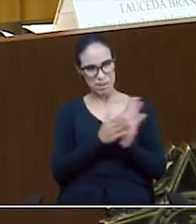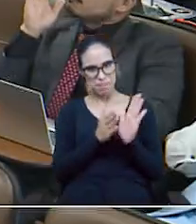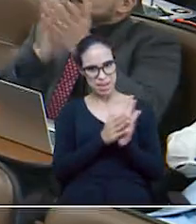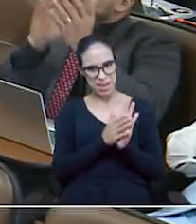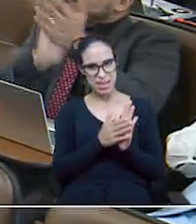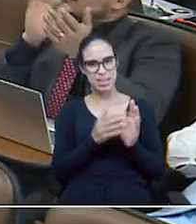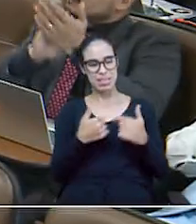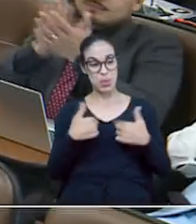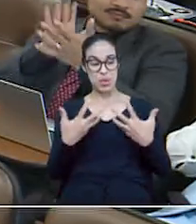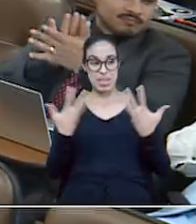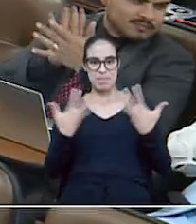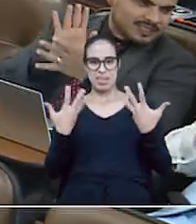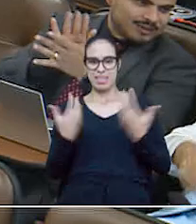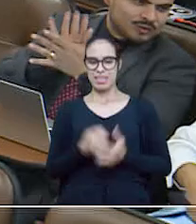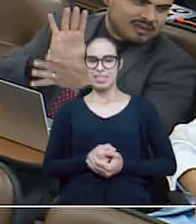Obrigada.